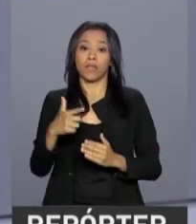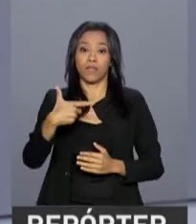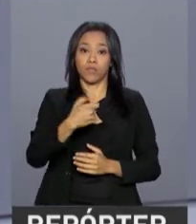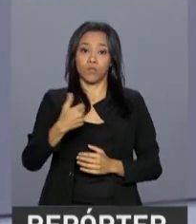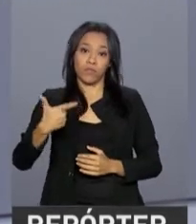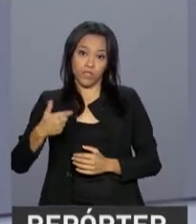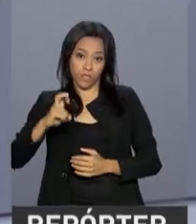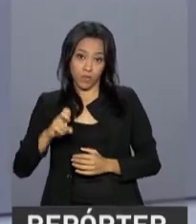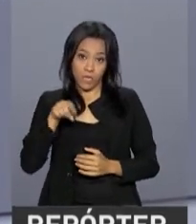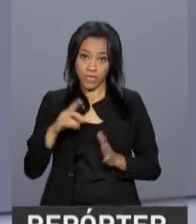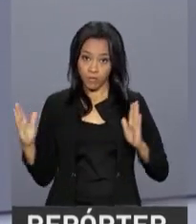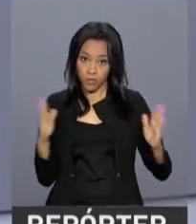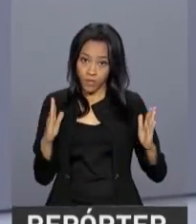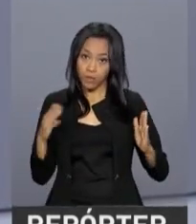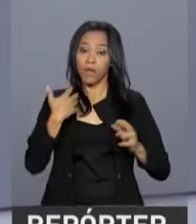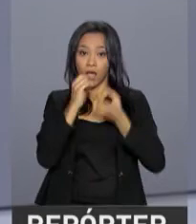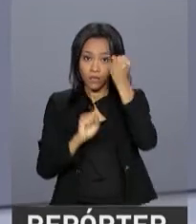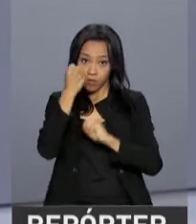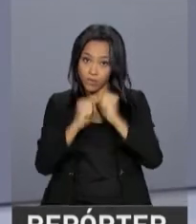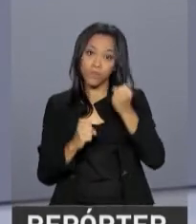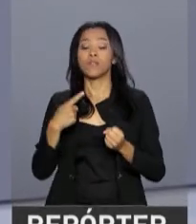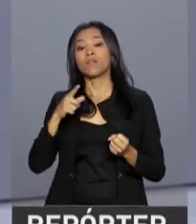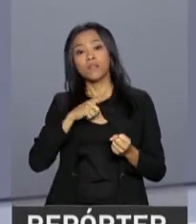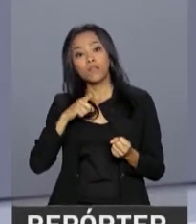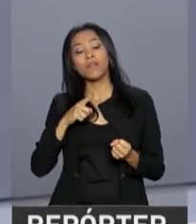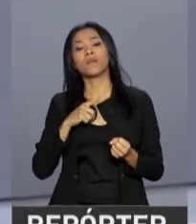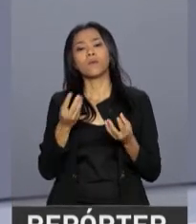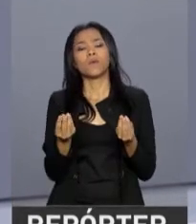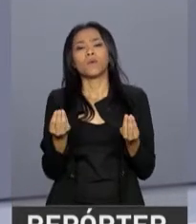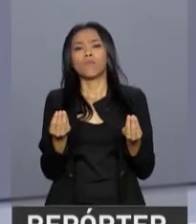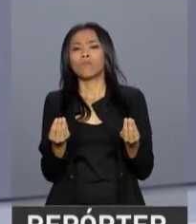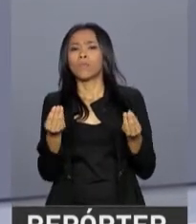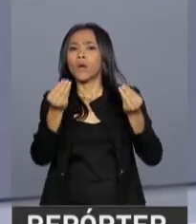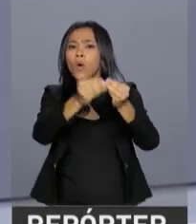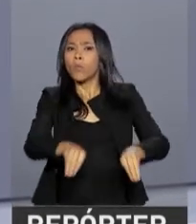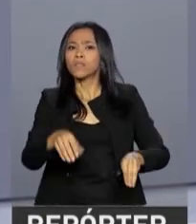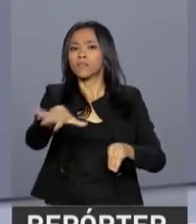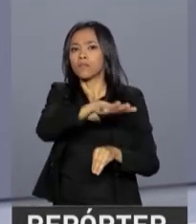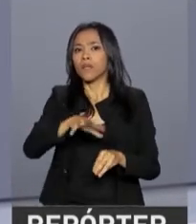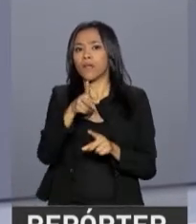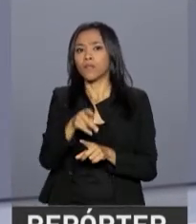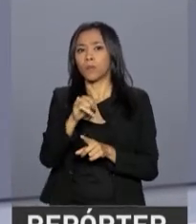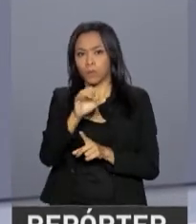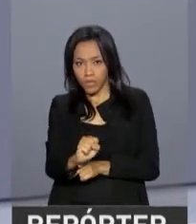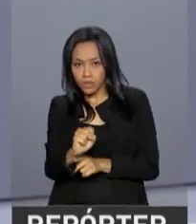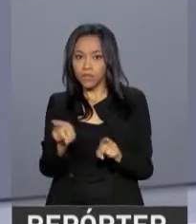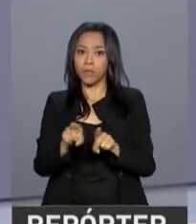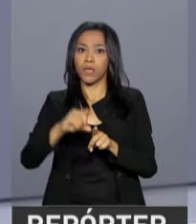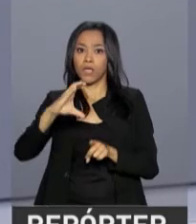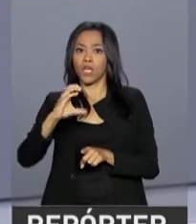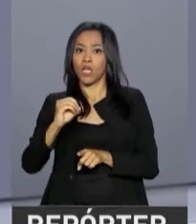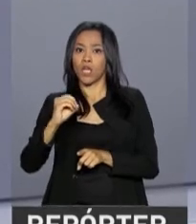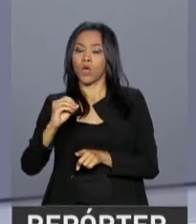Nesse período, as montadoras também recebem ressarcimento das contribuições do PIS/COFINS sobre o valor das vendas no mercado